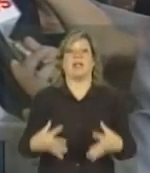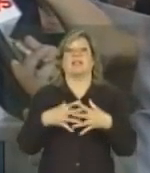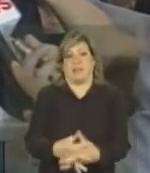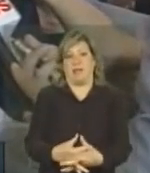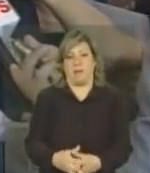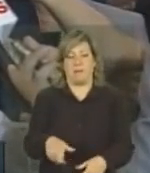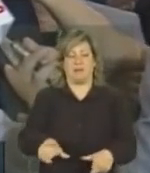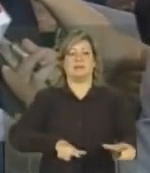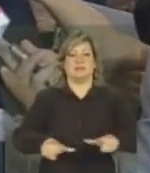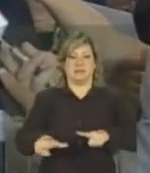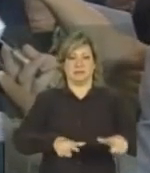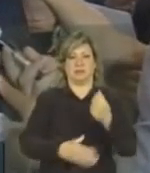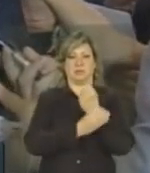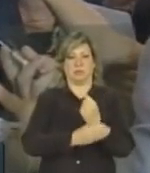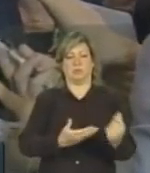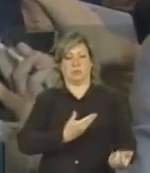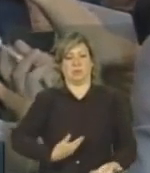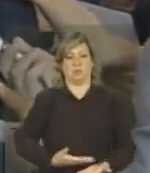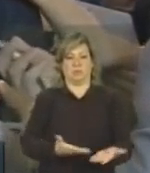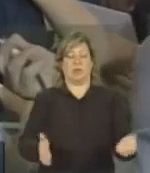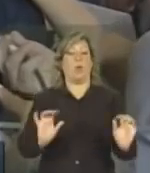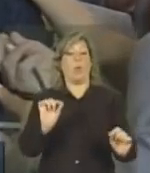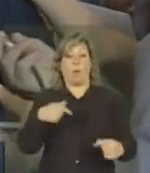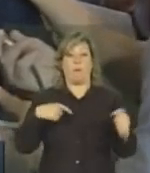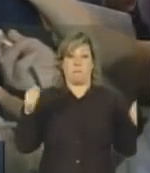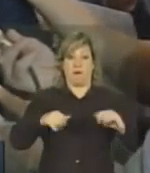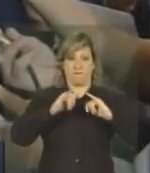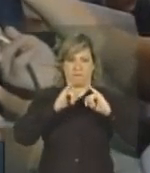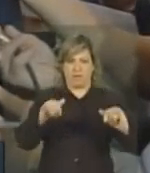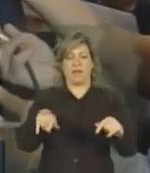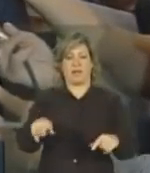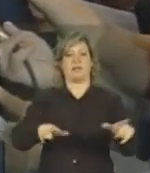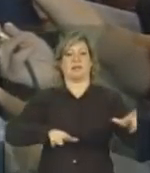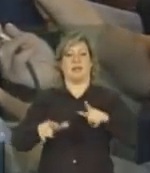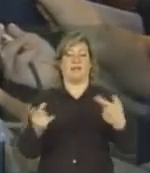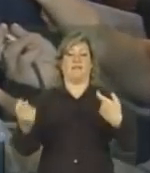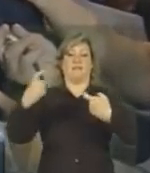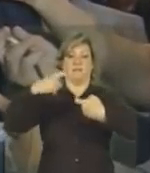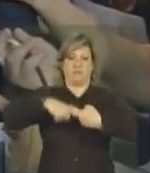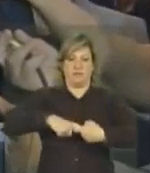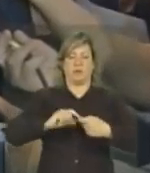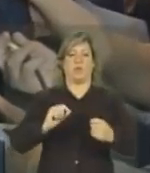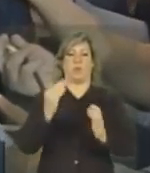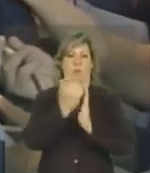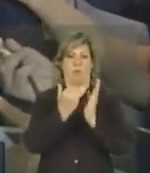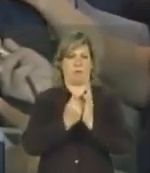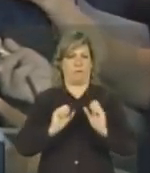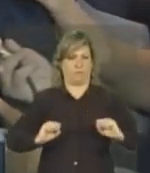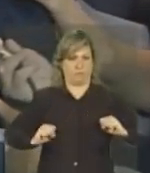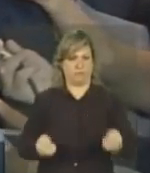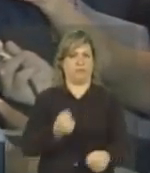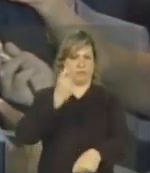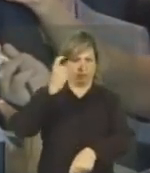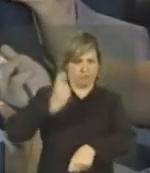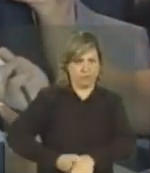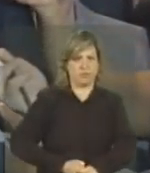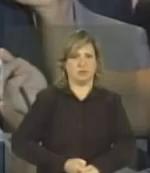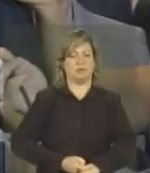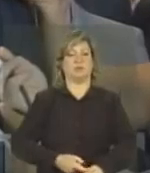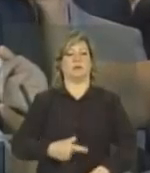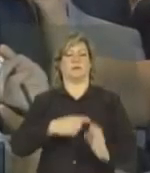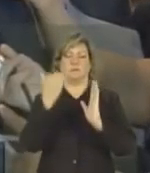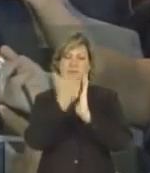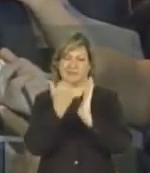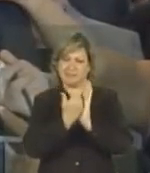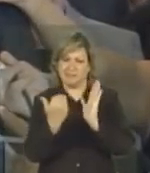inviabilizando a operação de segurança pública. O que eu posso dizer é que são operações vinculadas a um programa rígido, a um cronograma bem